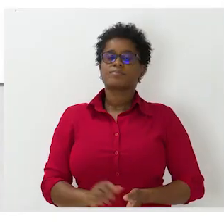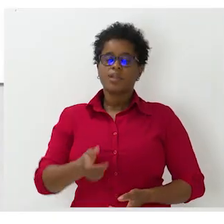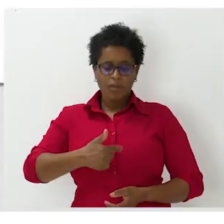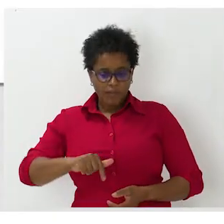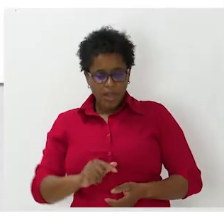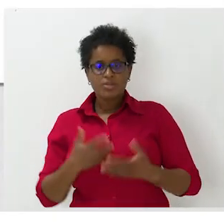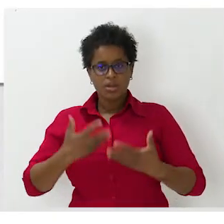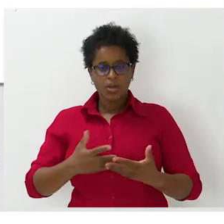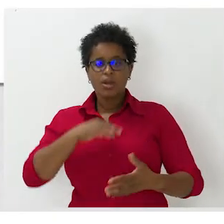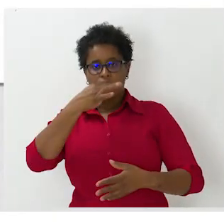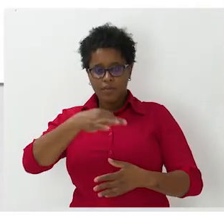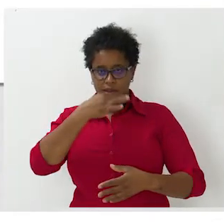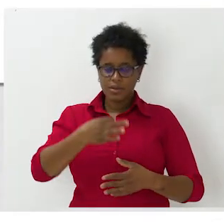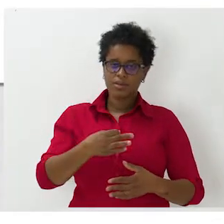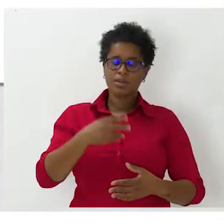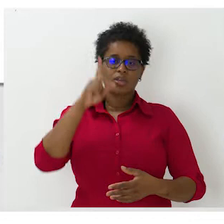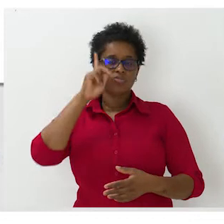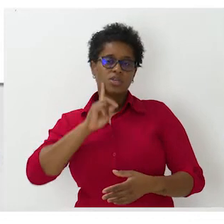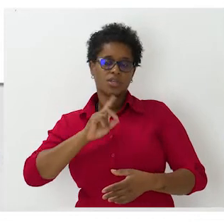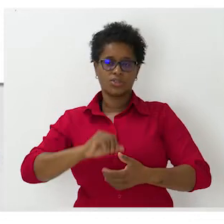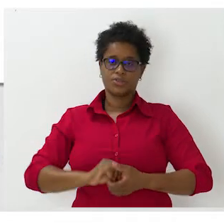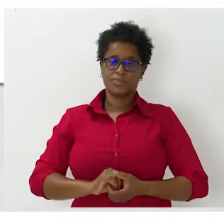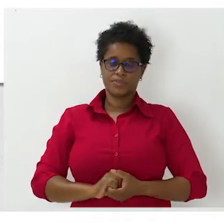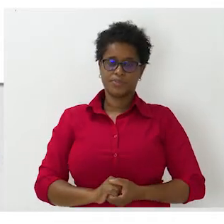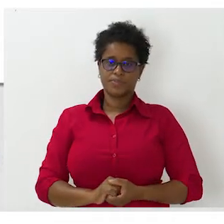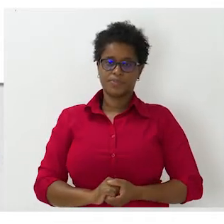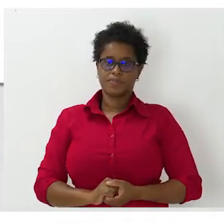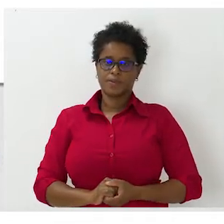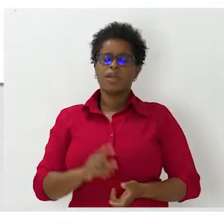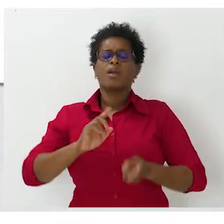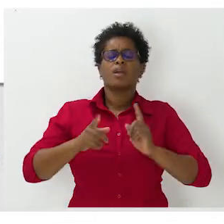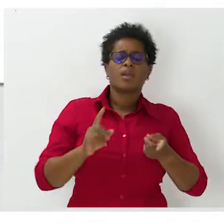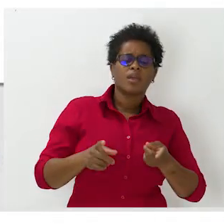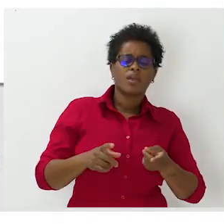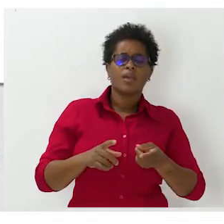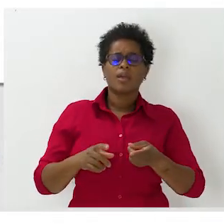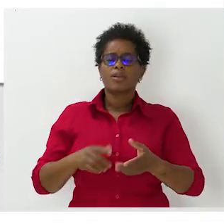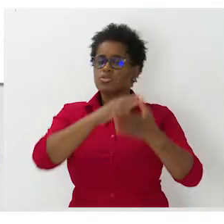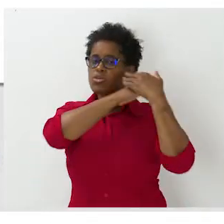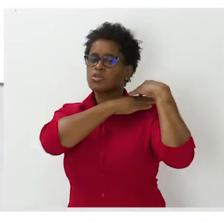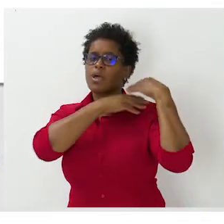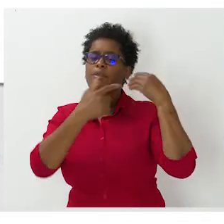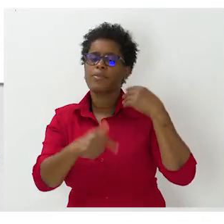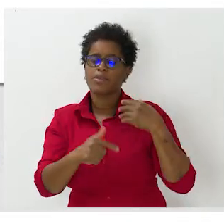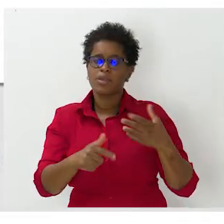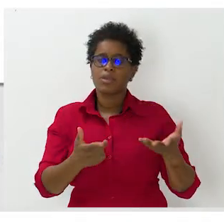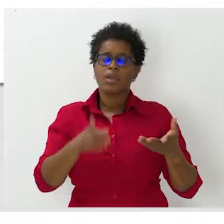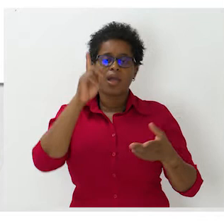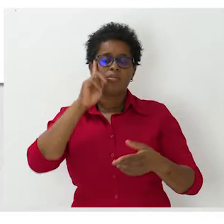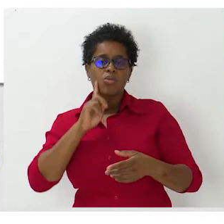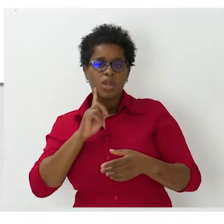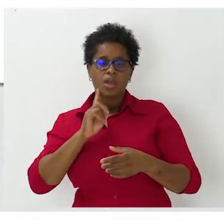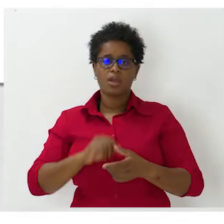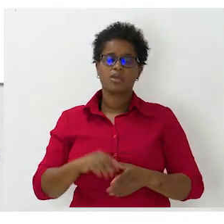Vamos destacar as mulheres. Que papel tinha a